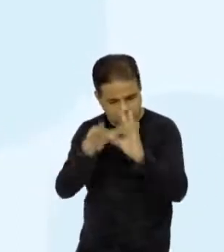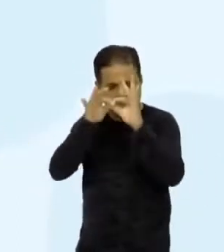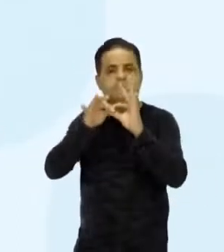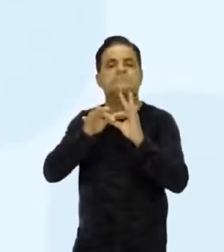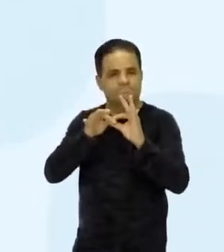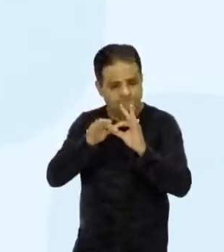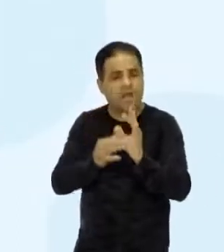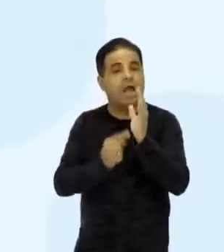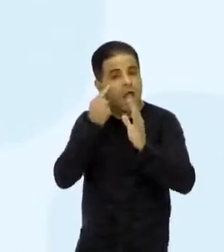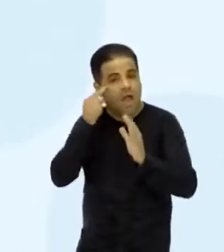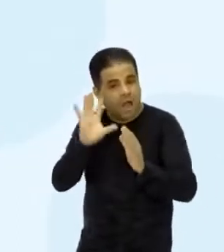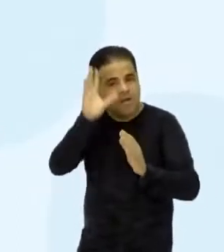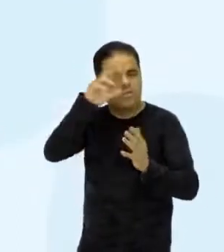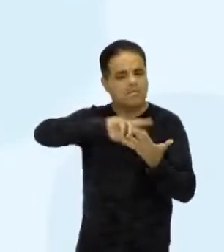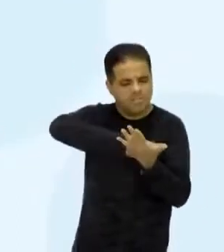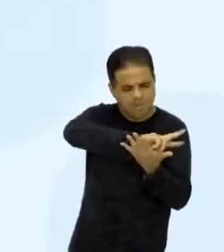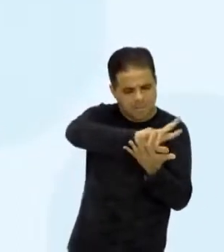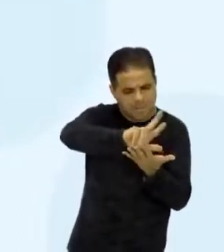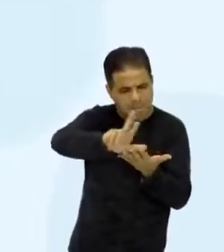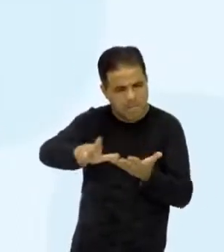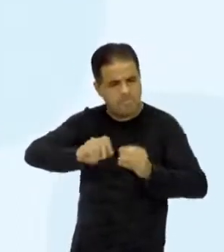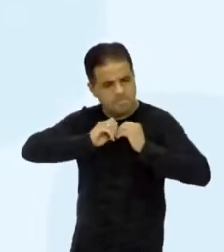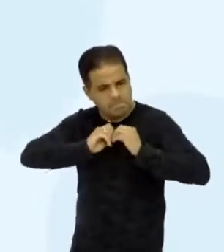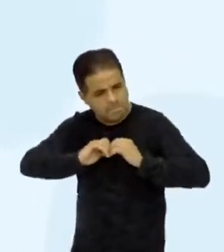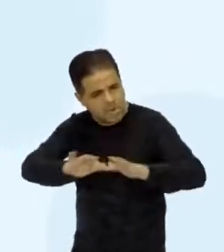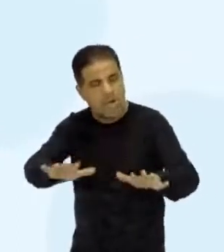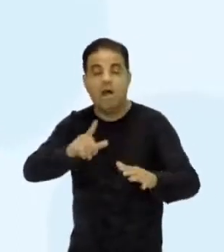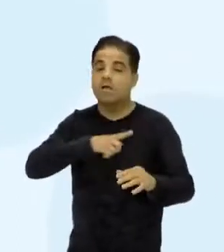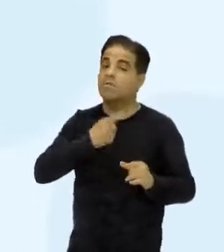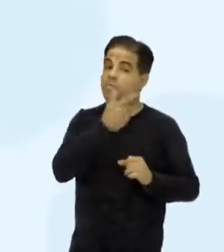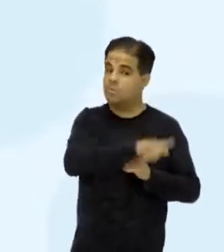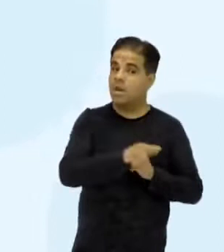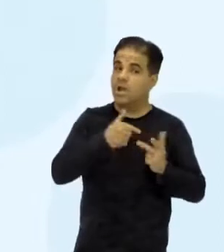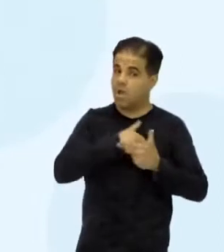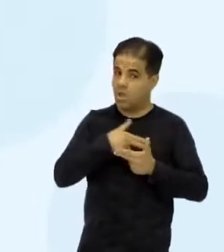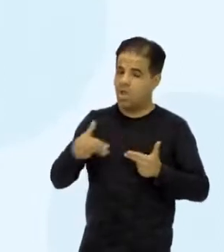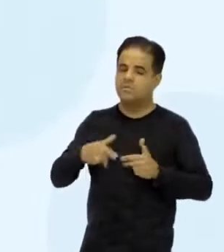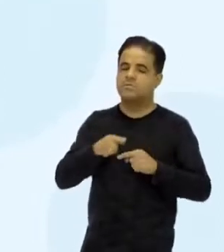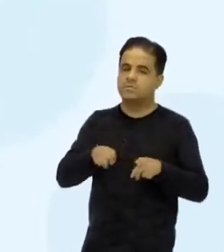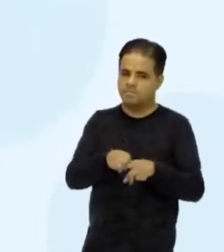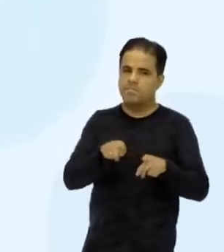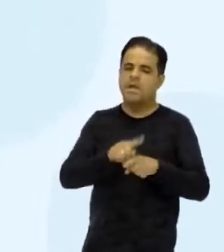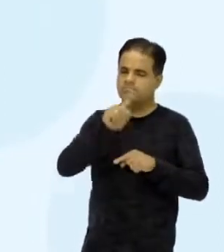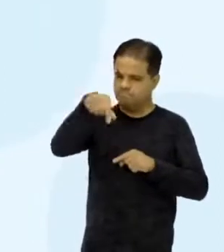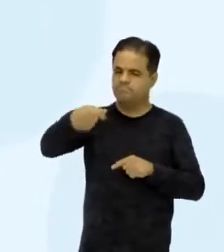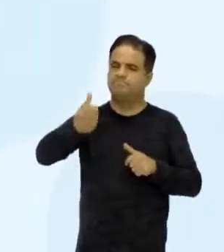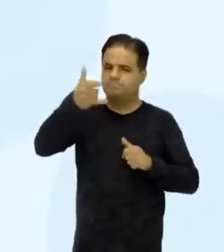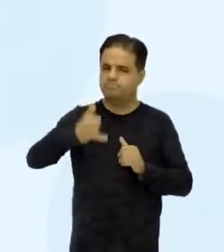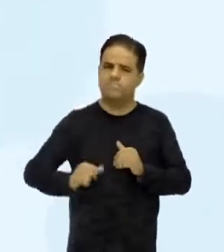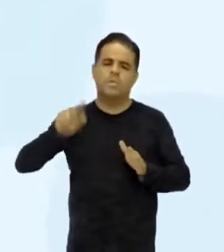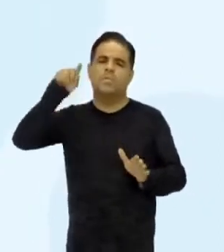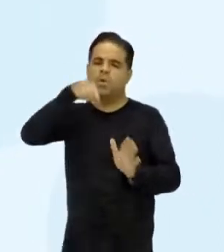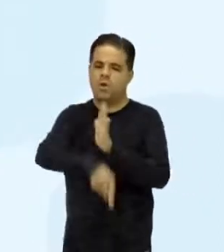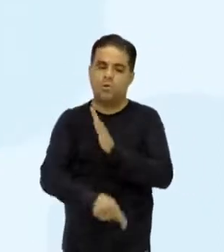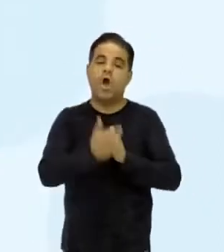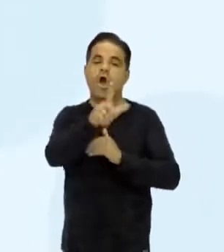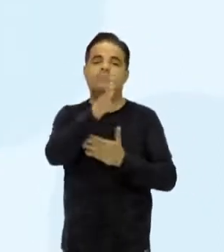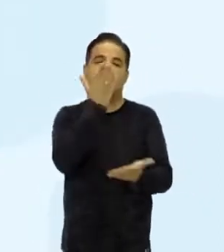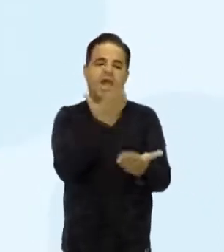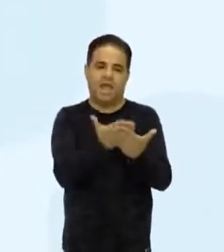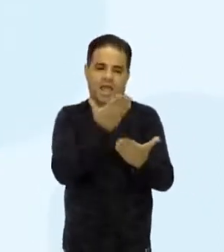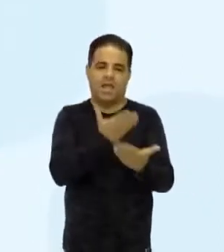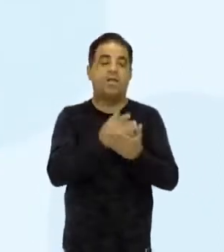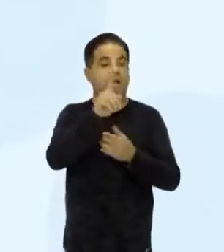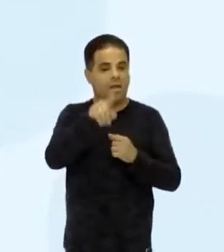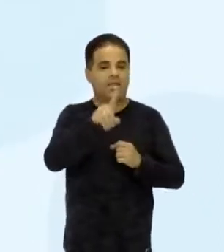a variabilidade, né, da espécie. E algo que a gente vai falar também muito mais profundo na nossa próxima aula,